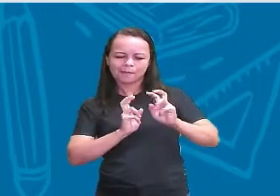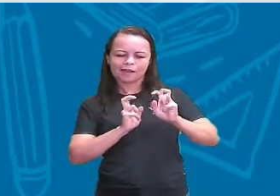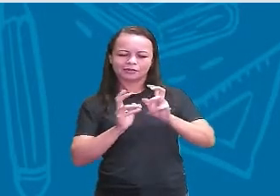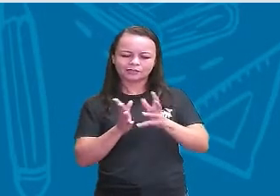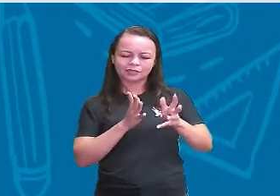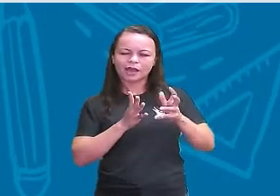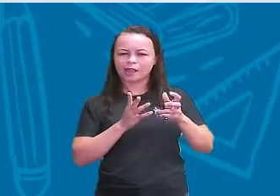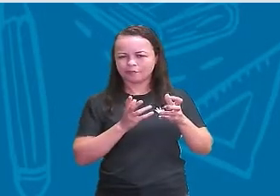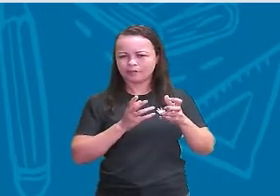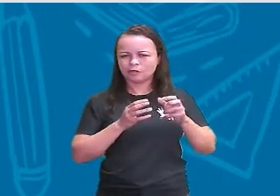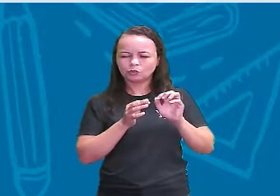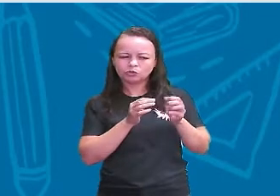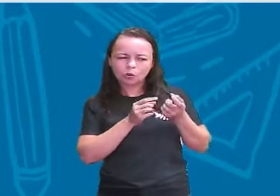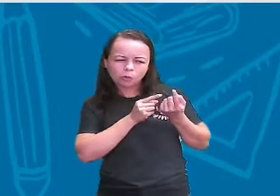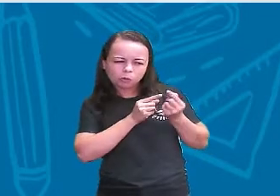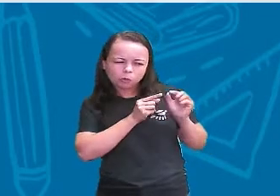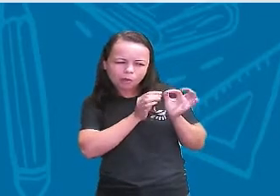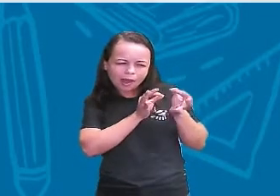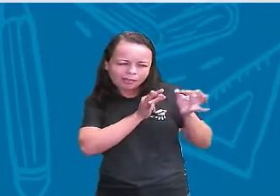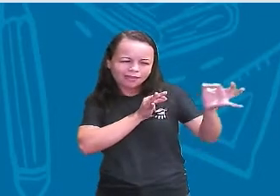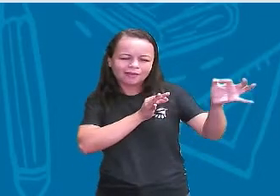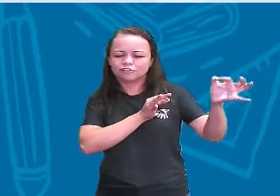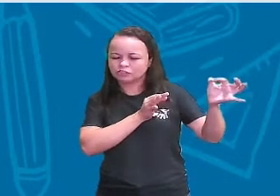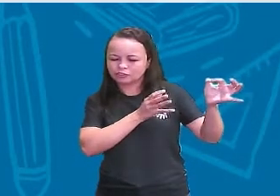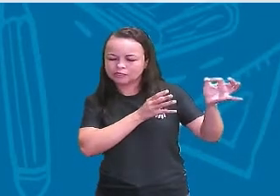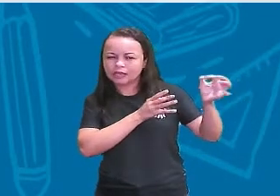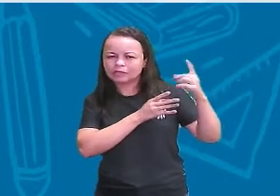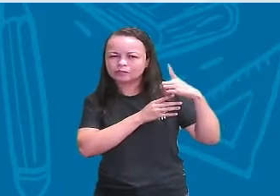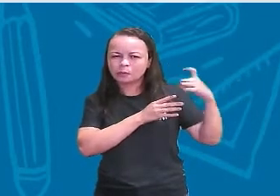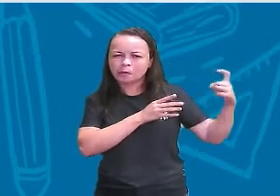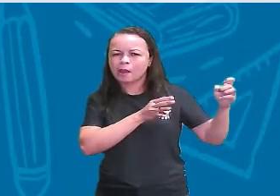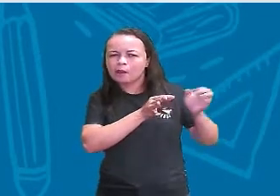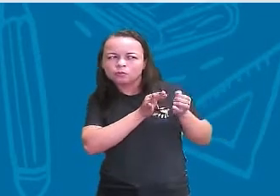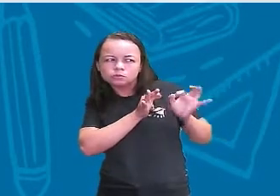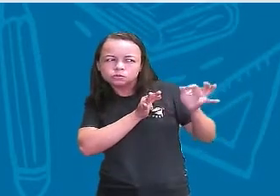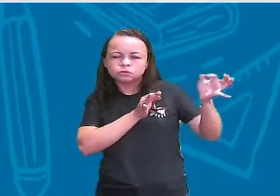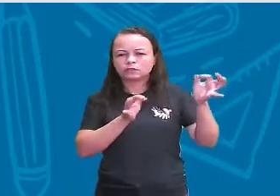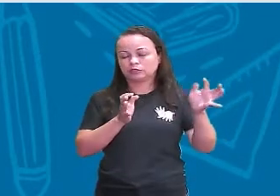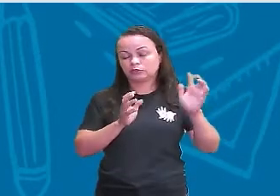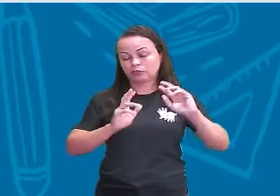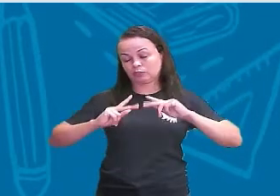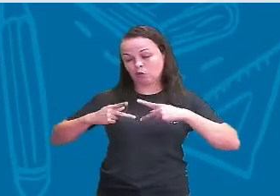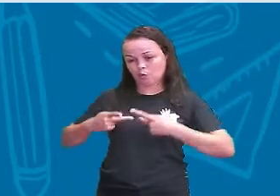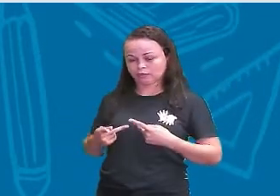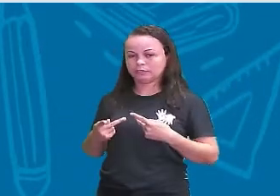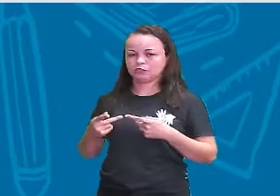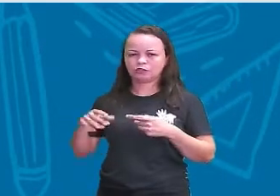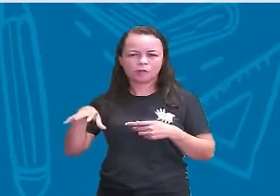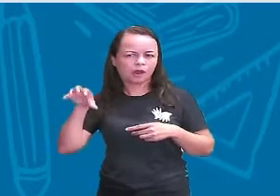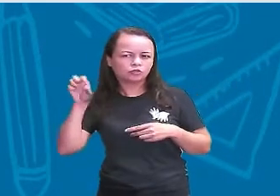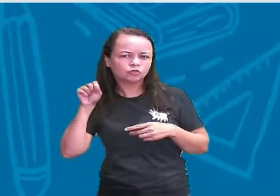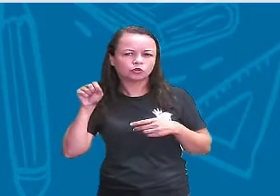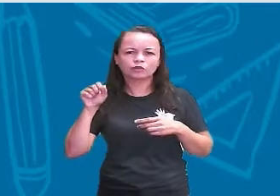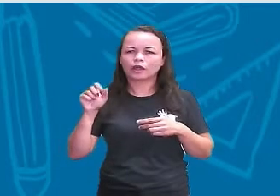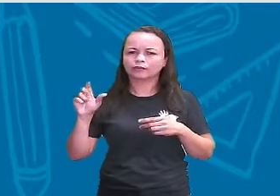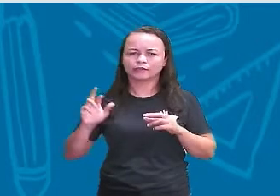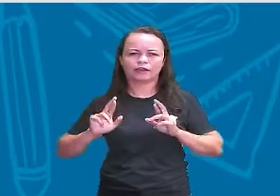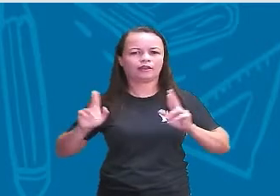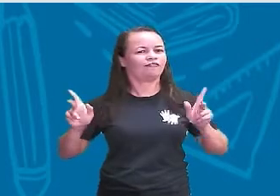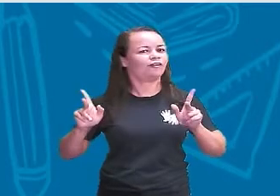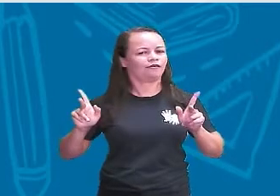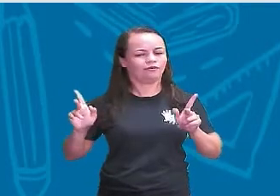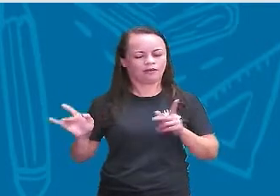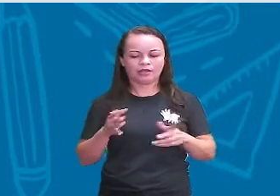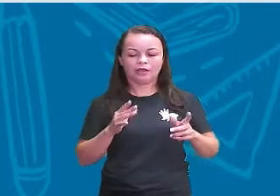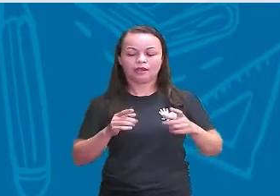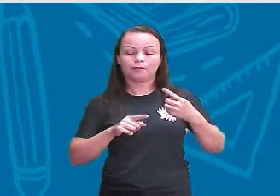a uma distância muito maior do que a que nós, seres humanos, conseguimos escutar. Até porque o ambiente